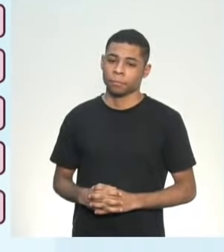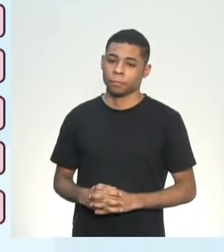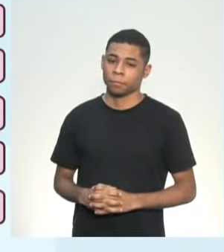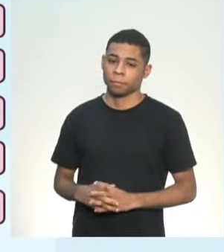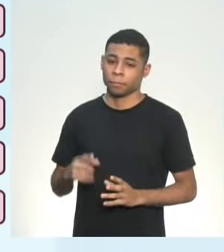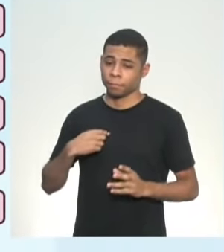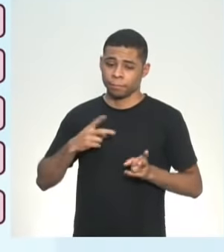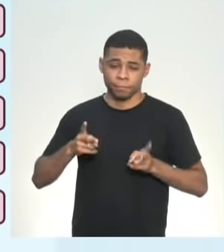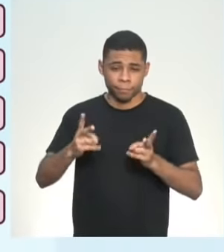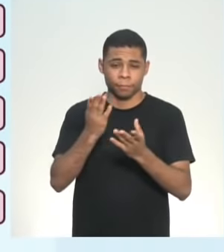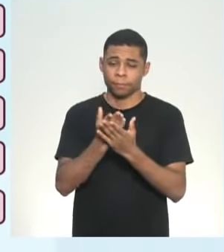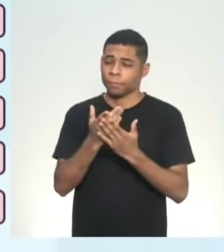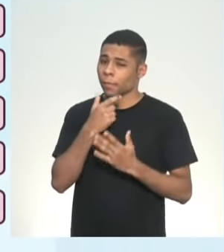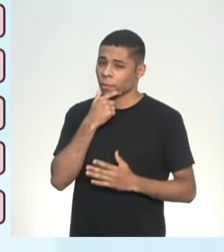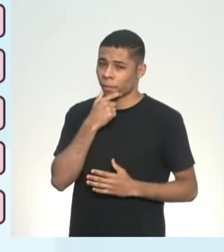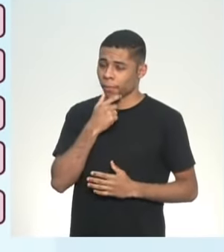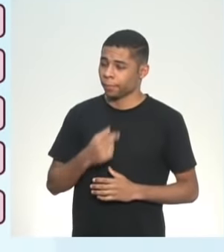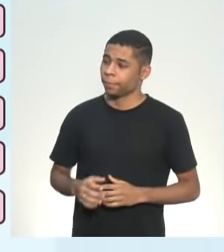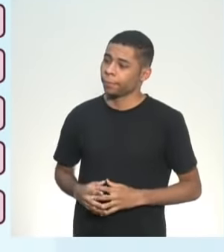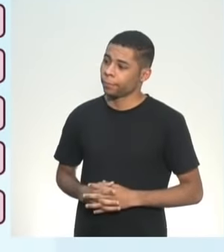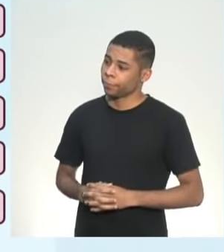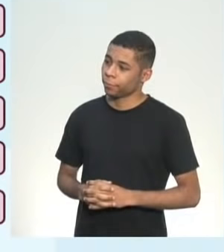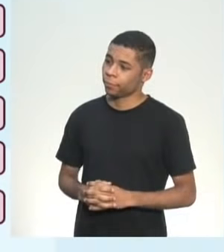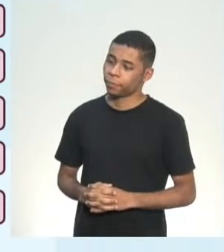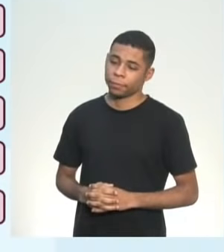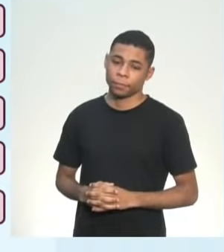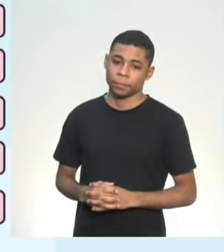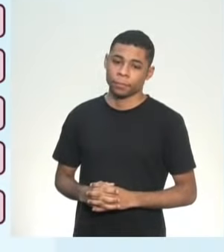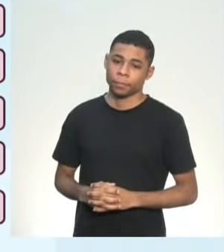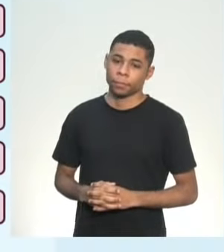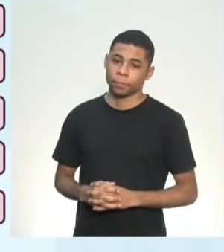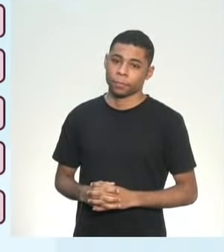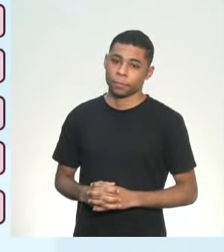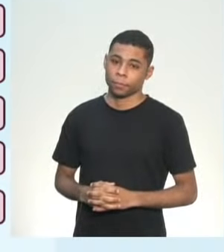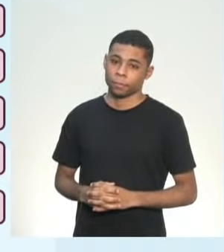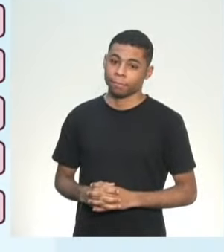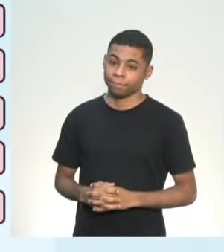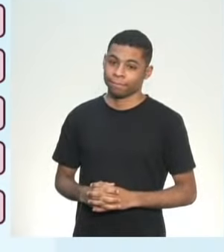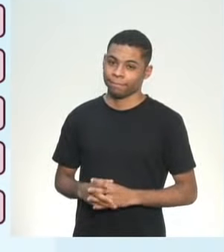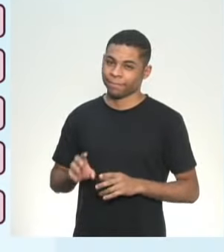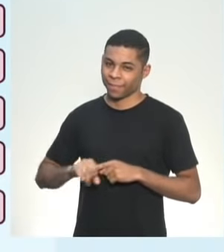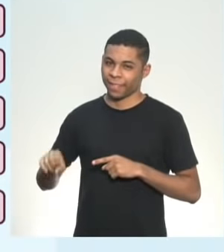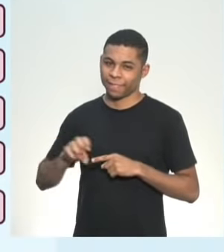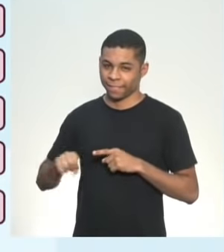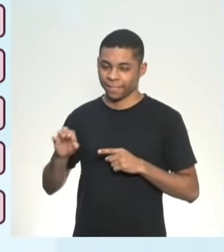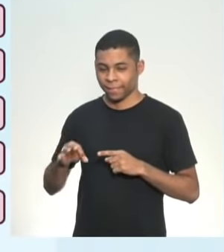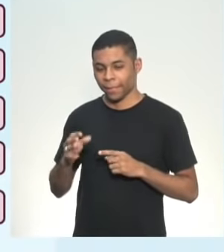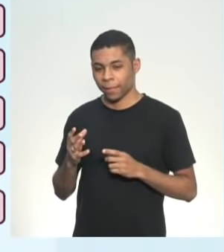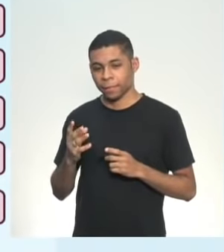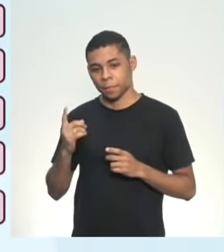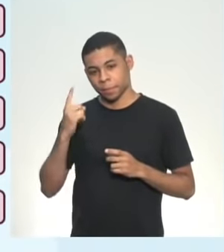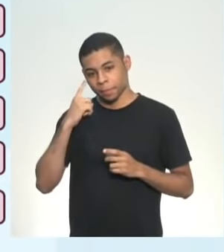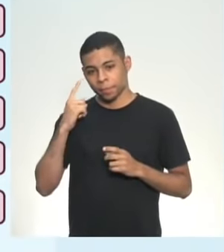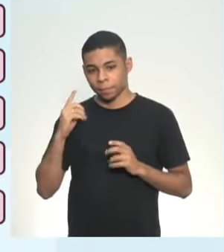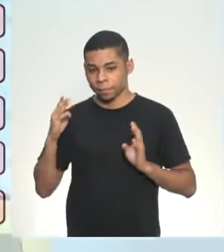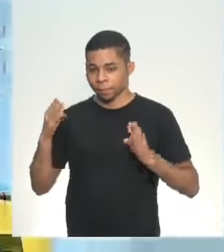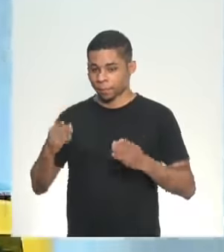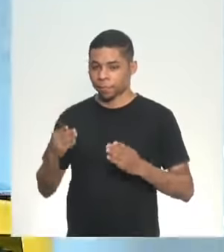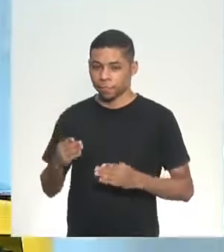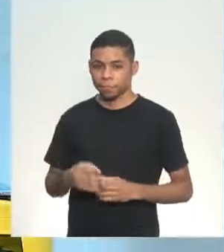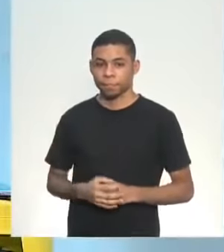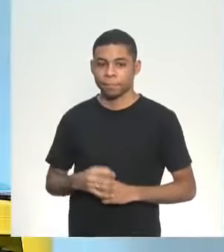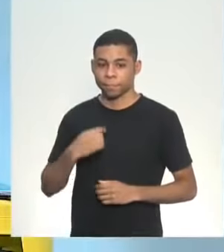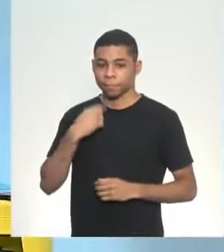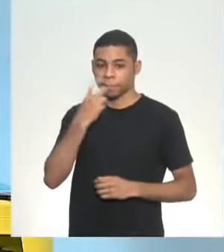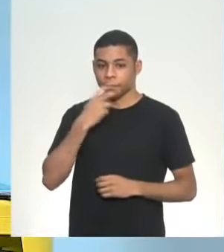E aí o existe inglês eu sempre estudo inglês puxei a sardinha agora né ele toca na boate yourself João não